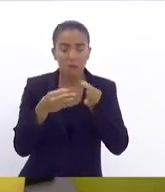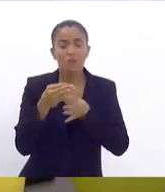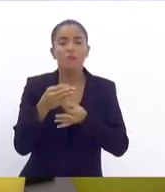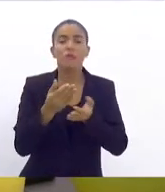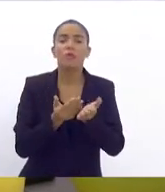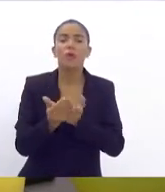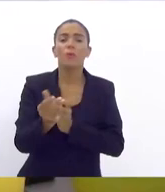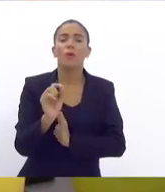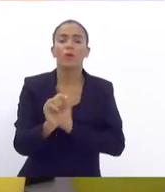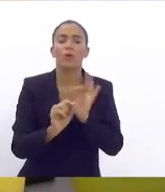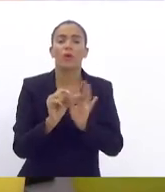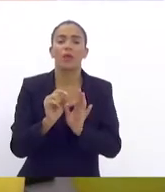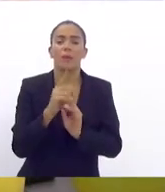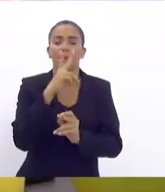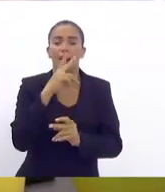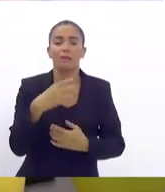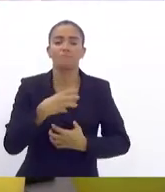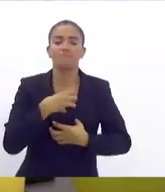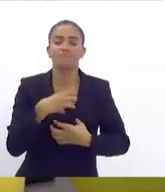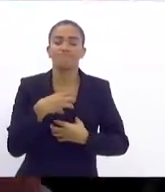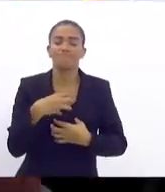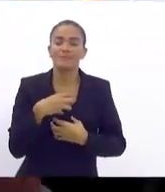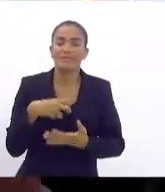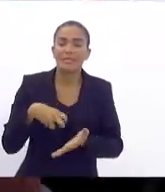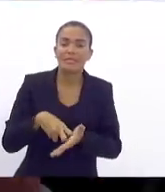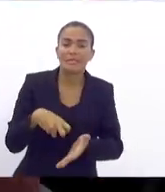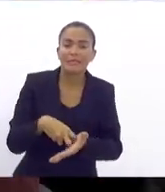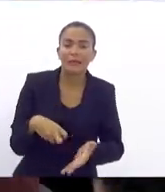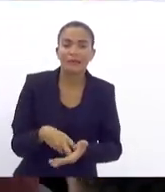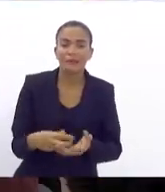criando, nos deixando reféns de uma lei